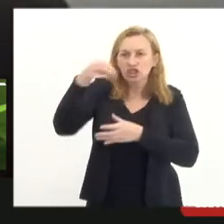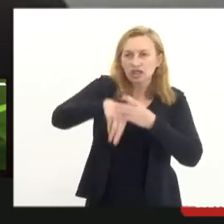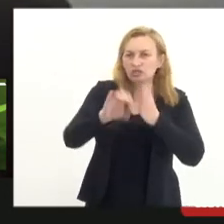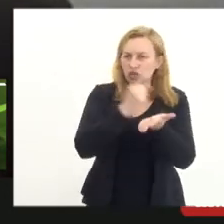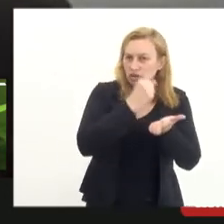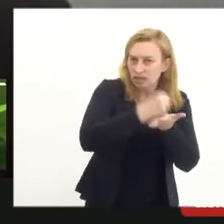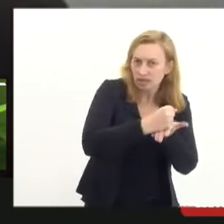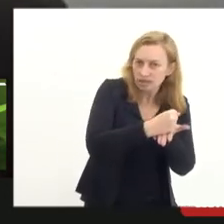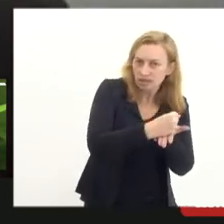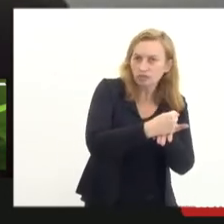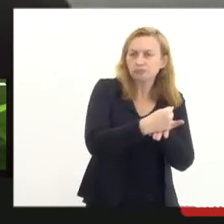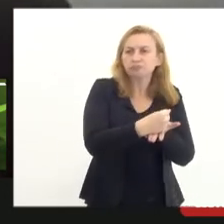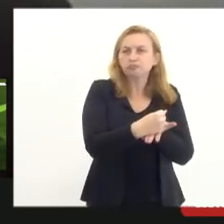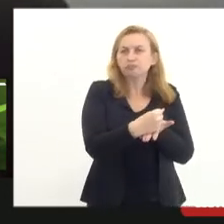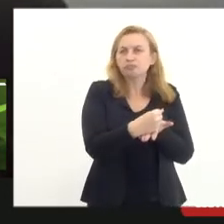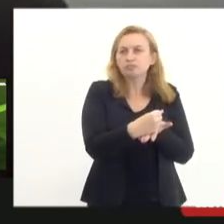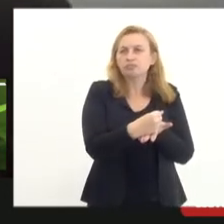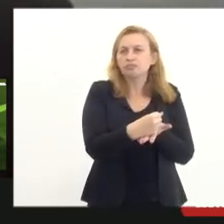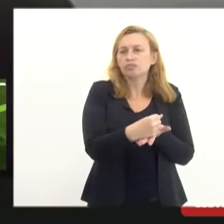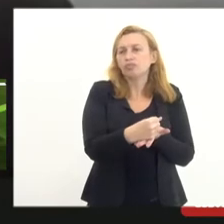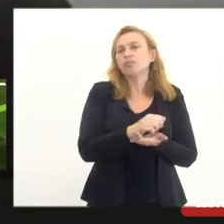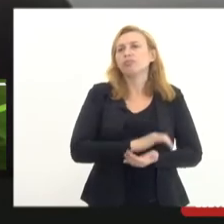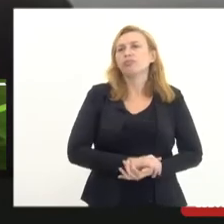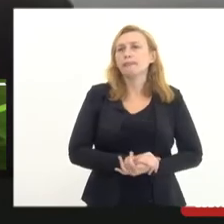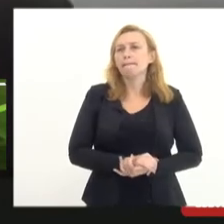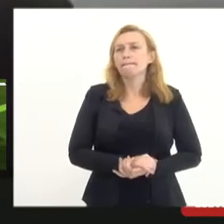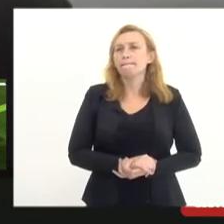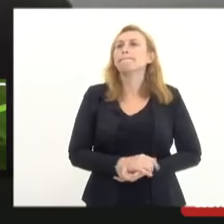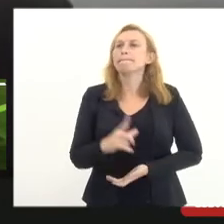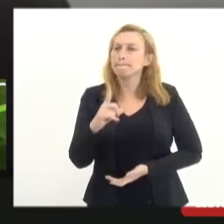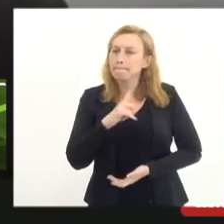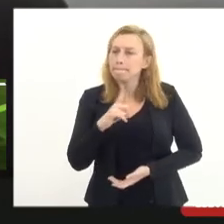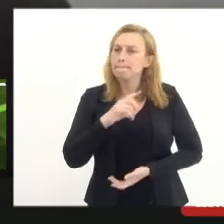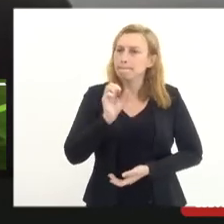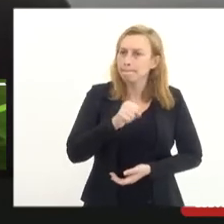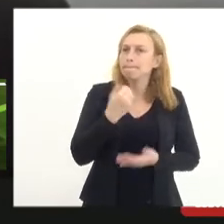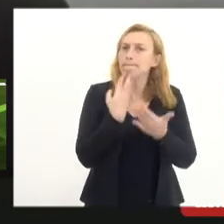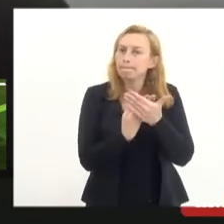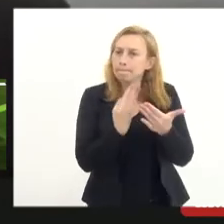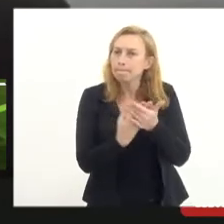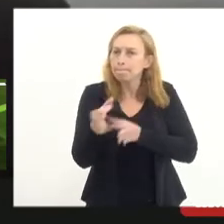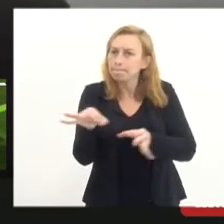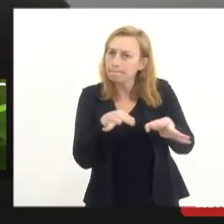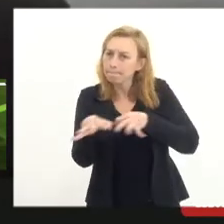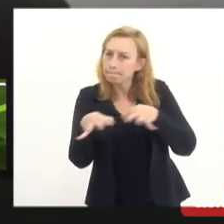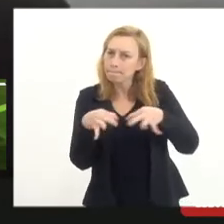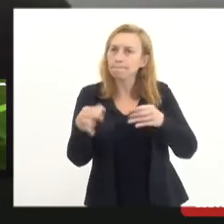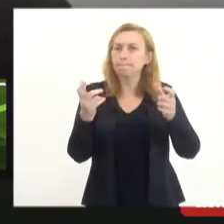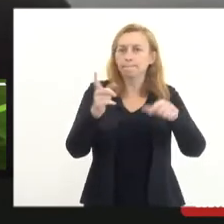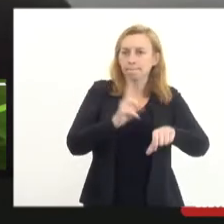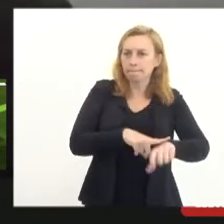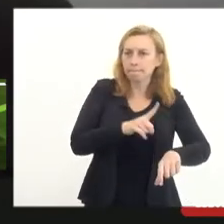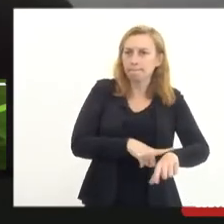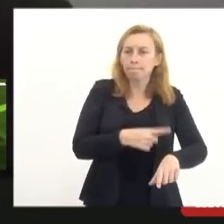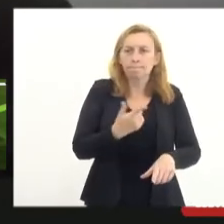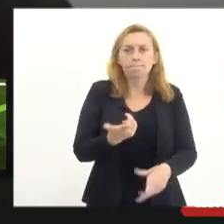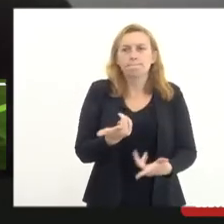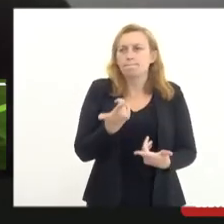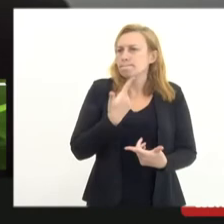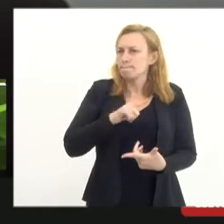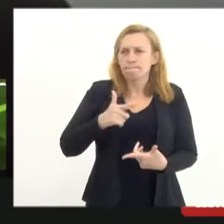contratações, né, e procurement. Existe um estudo sendo elaborado no momento. Eu não tenho